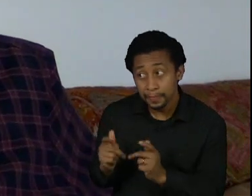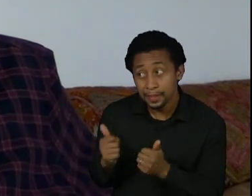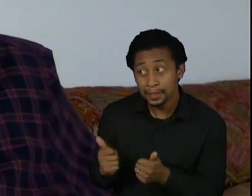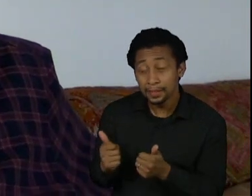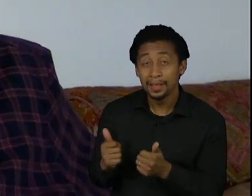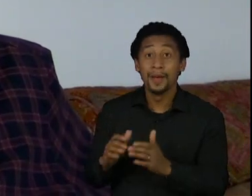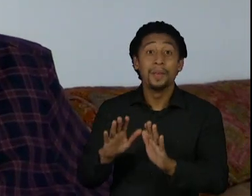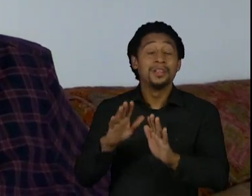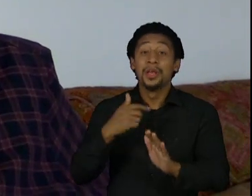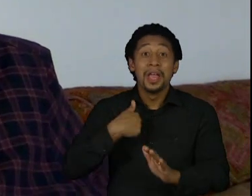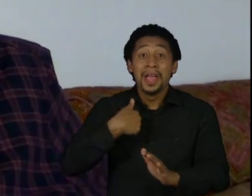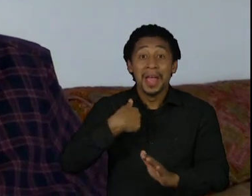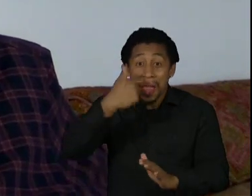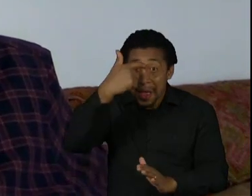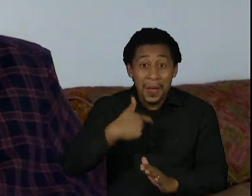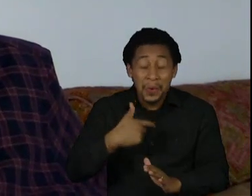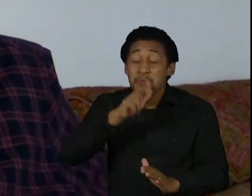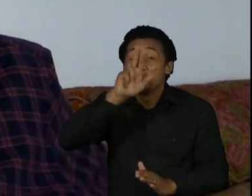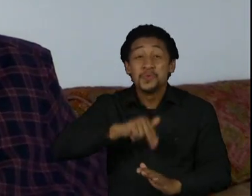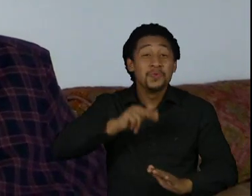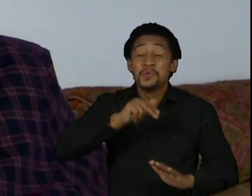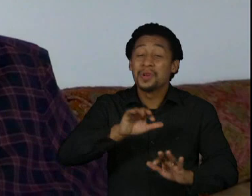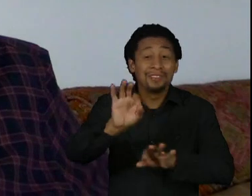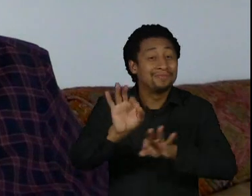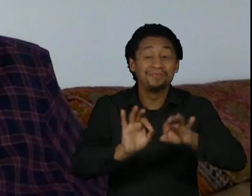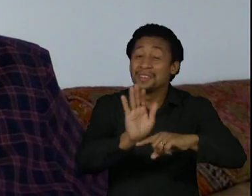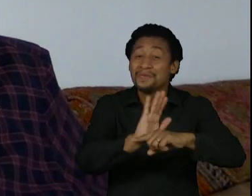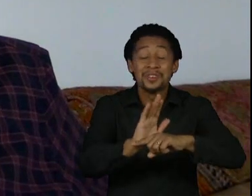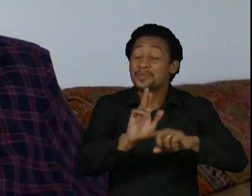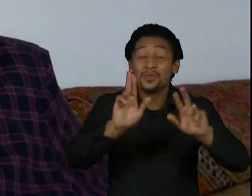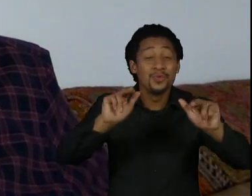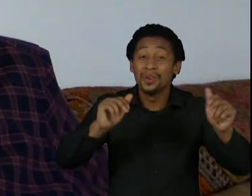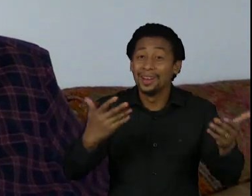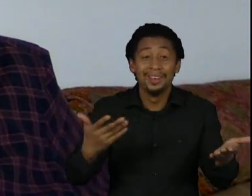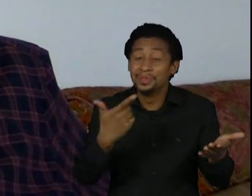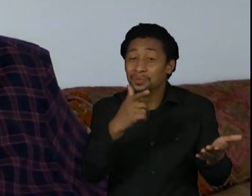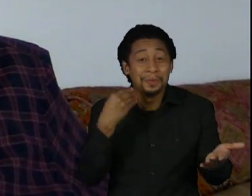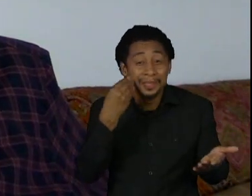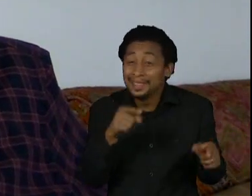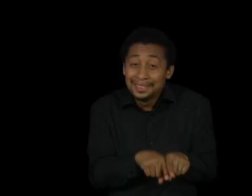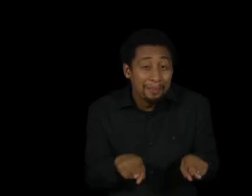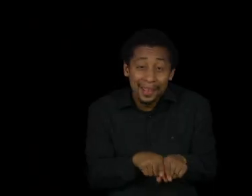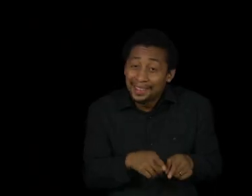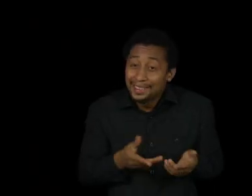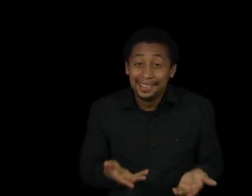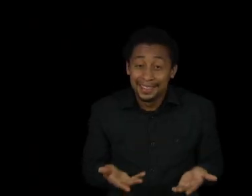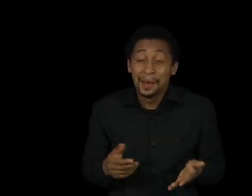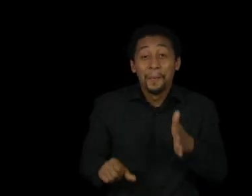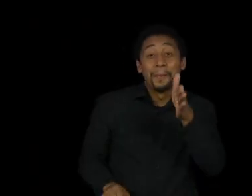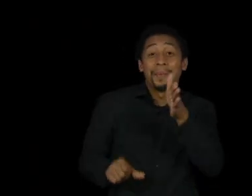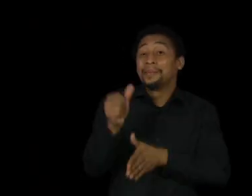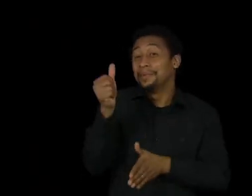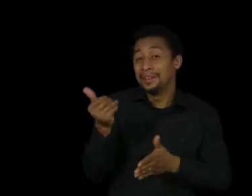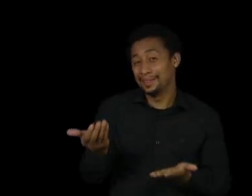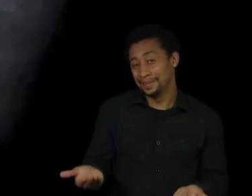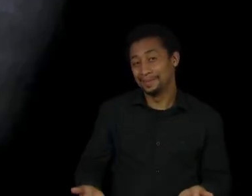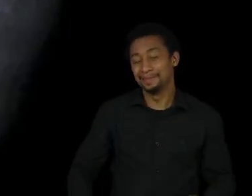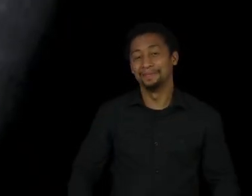tinha feito um filme também, né? Eu sei, eu também, é o meu primeiro, né?